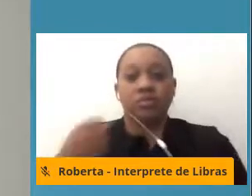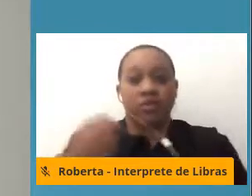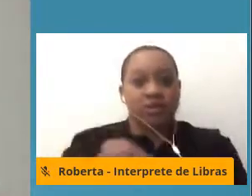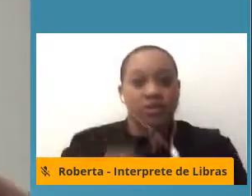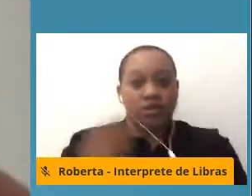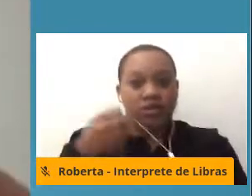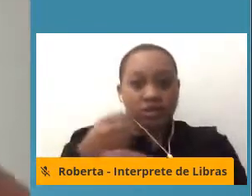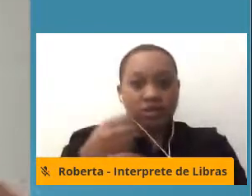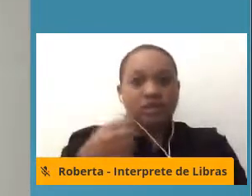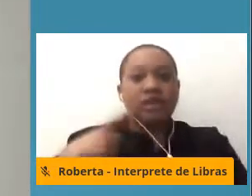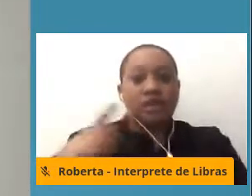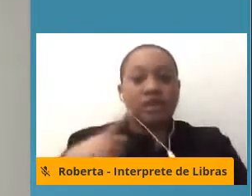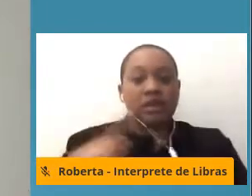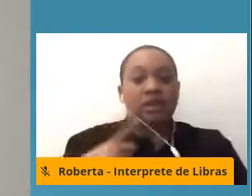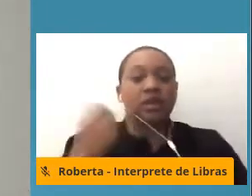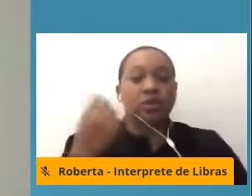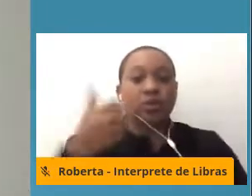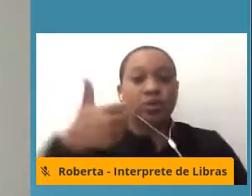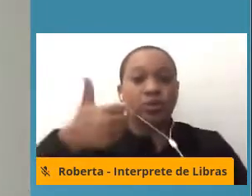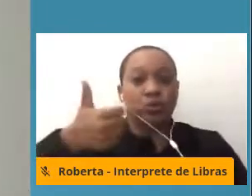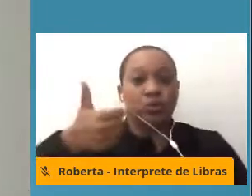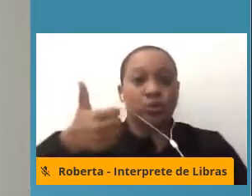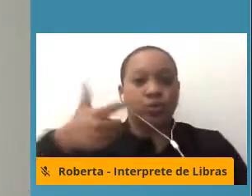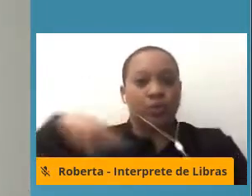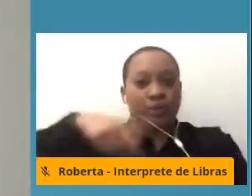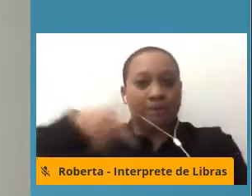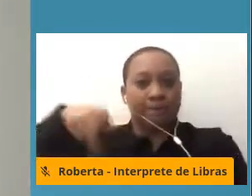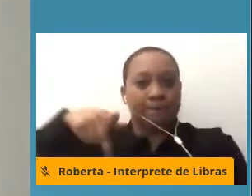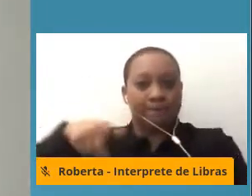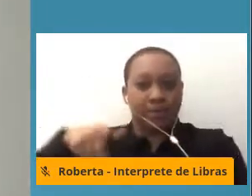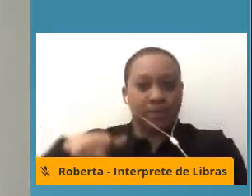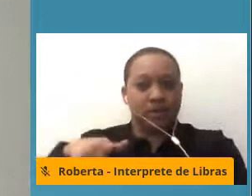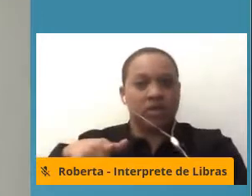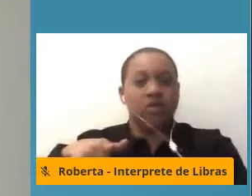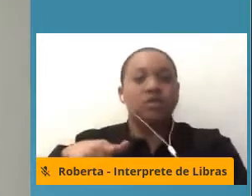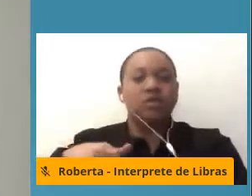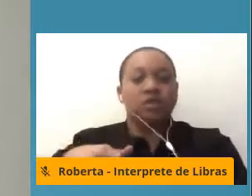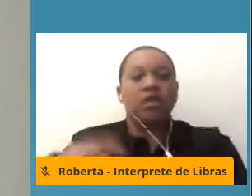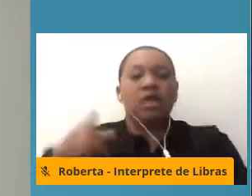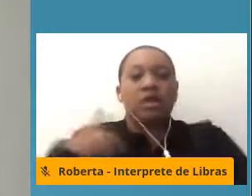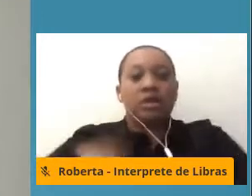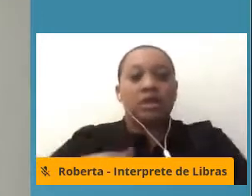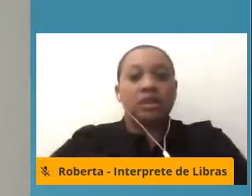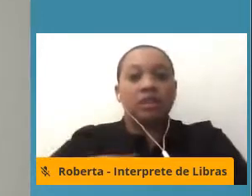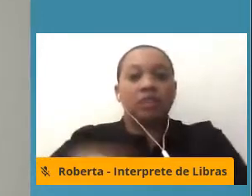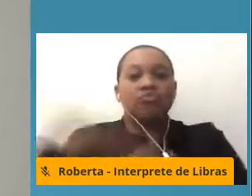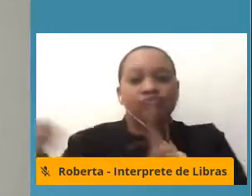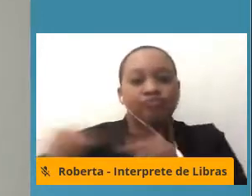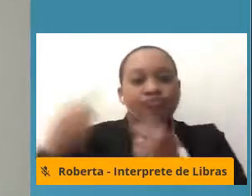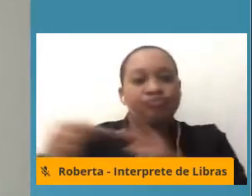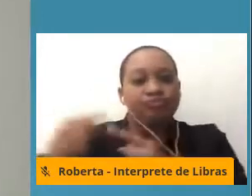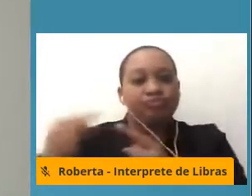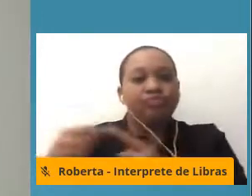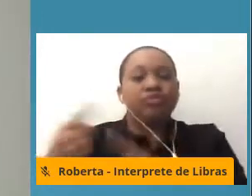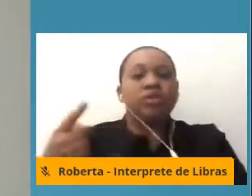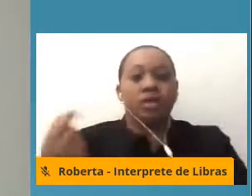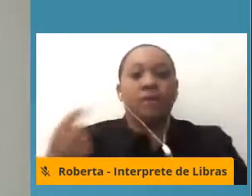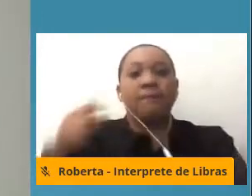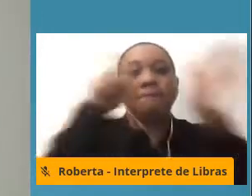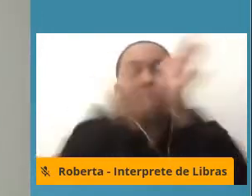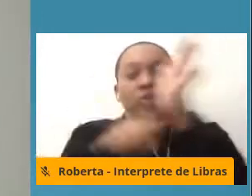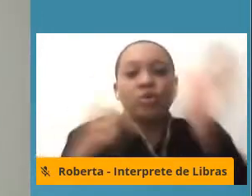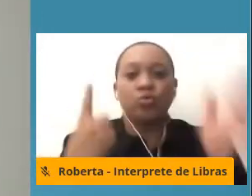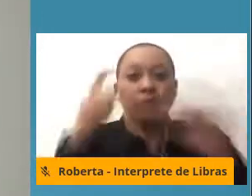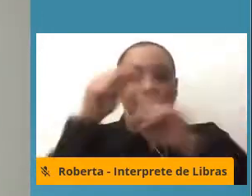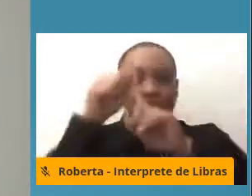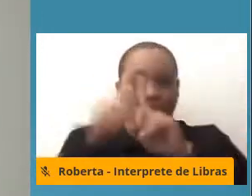12 países, né? Algumas pessoas, algumas cidades julgaram que o tempo seria curto e realmente foi, né? Foi menos de um mês.